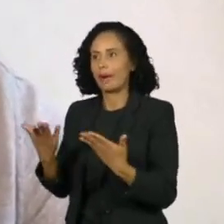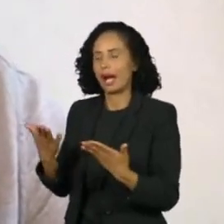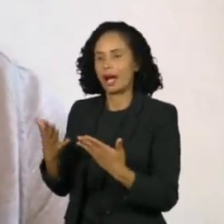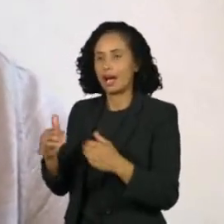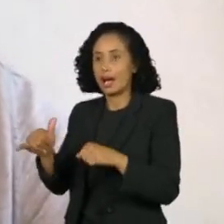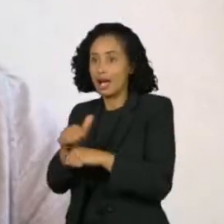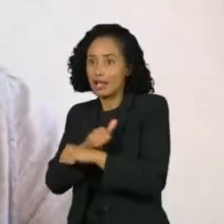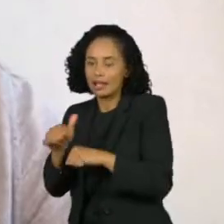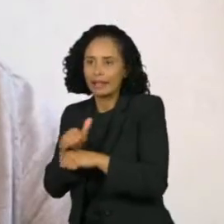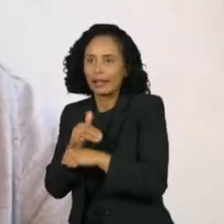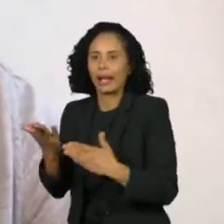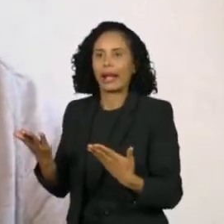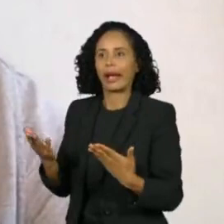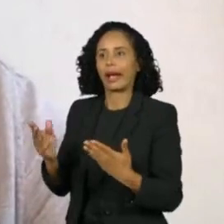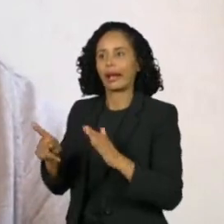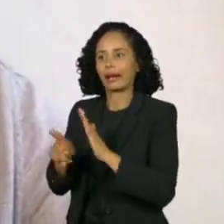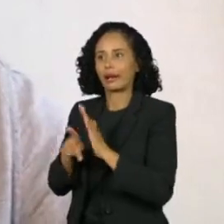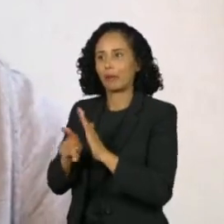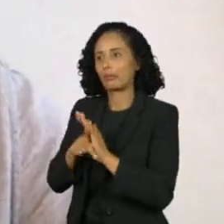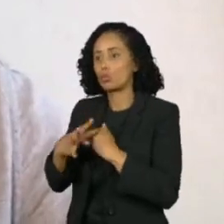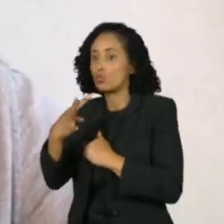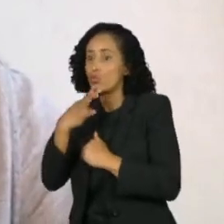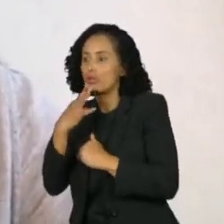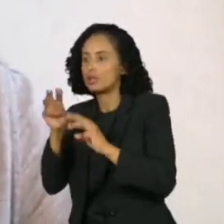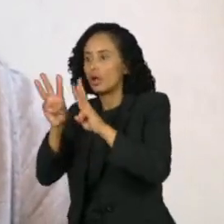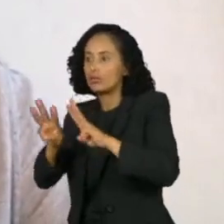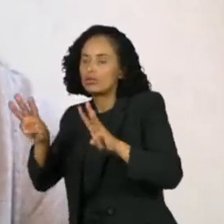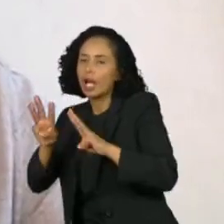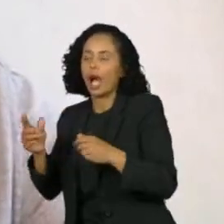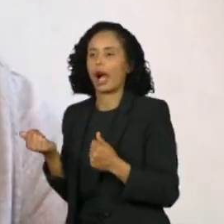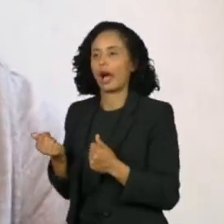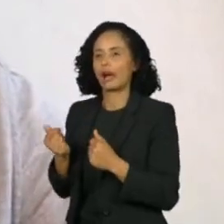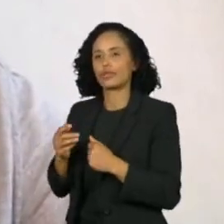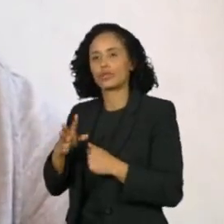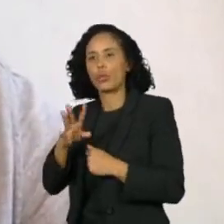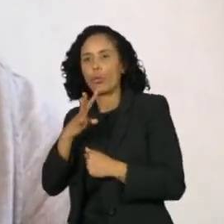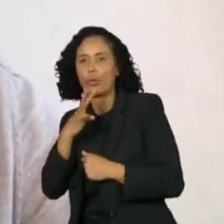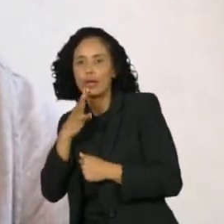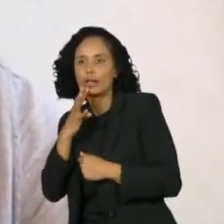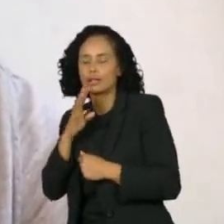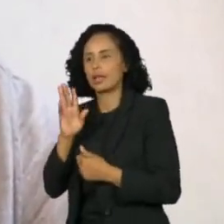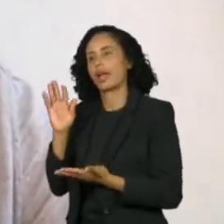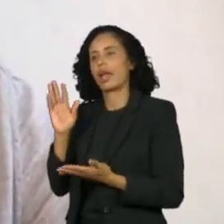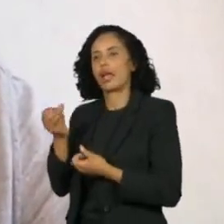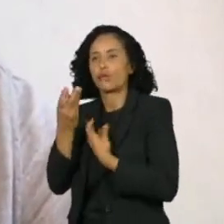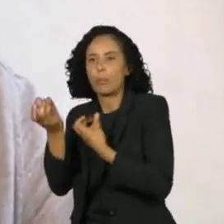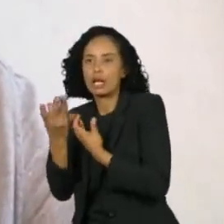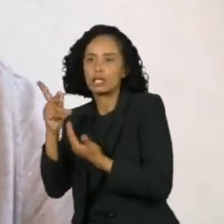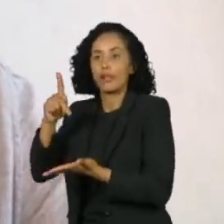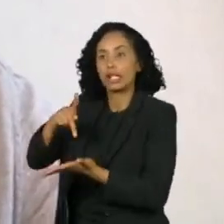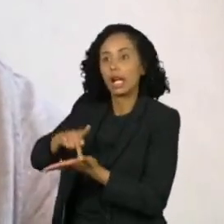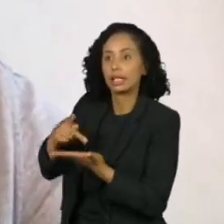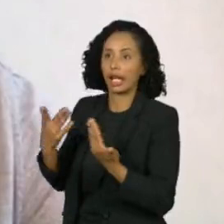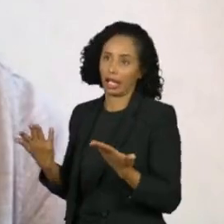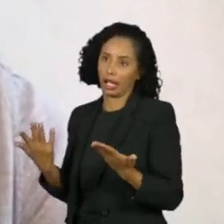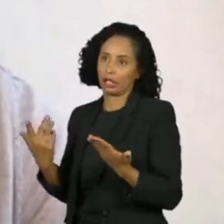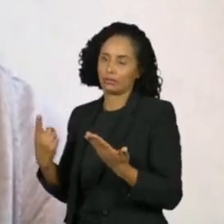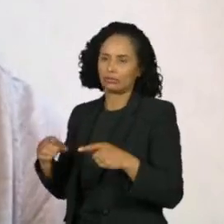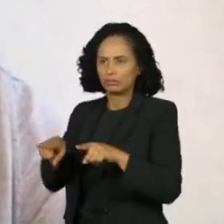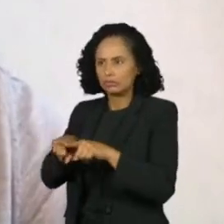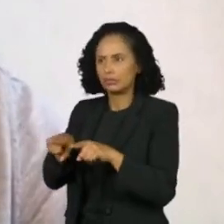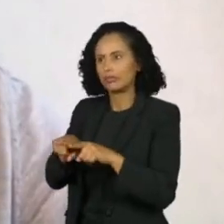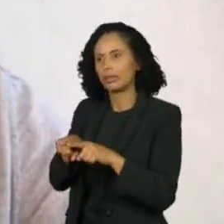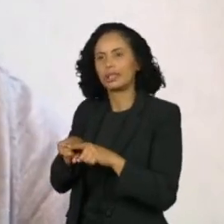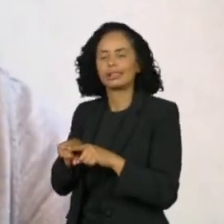os autores desse ilícito. E outro ponto importante: a investigação não visa somente identificar quem ou quais foram